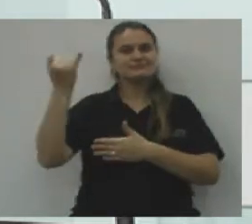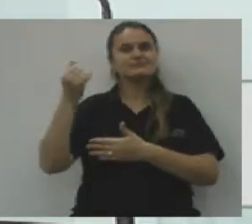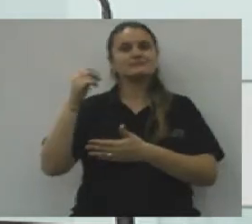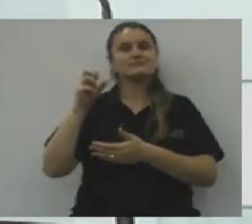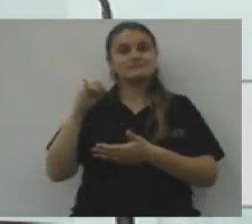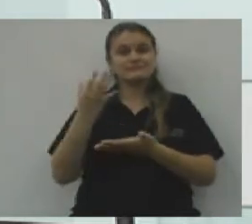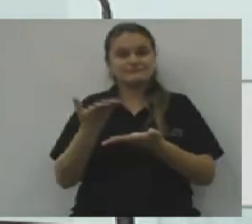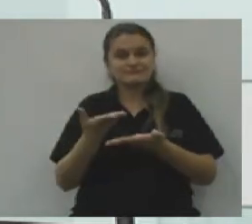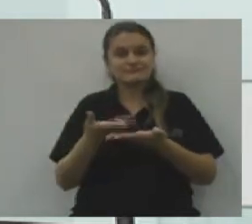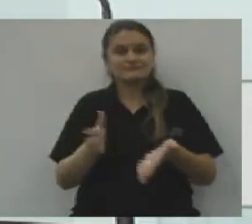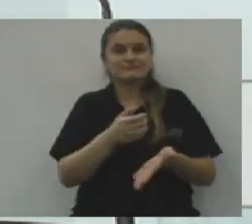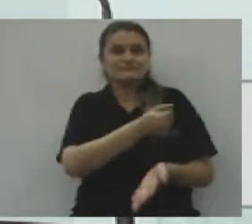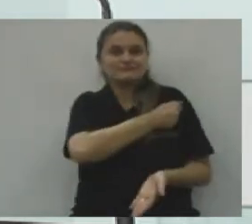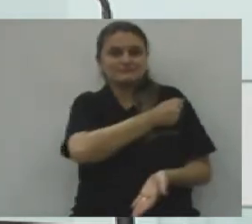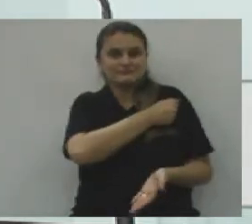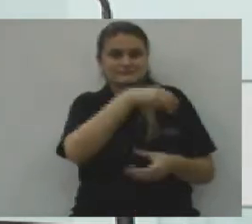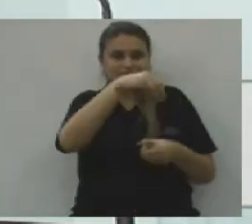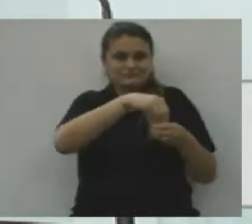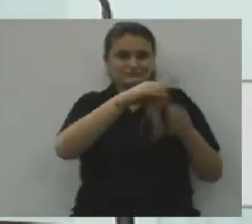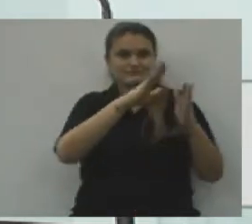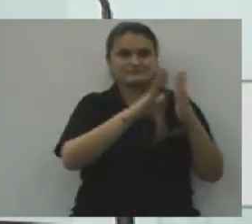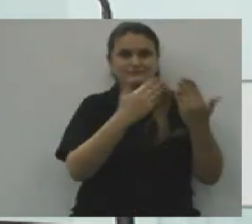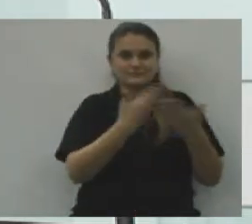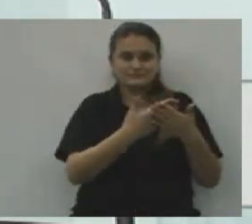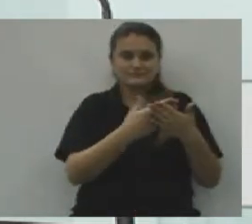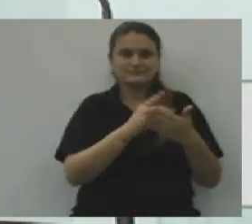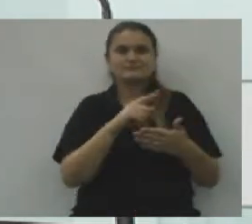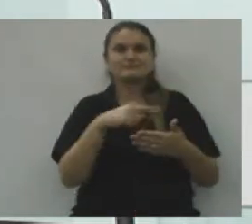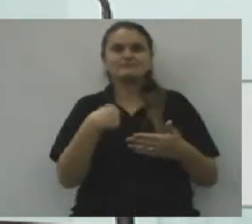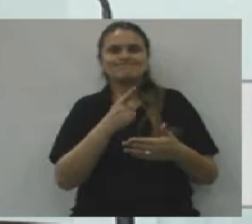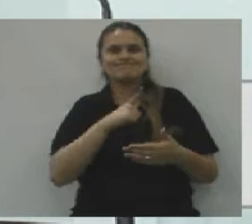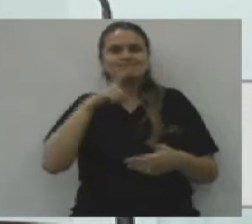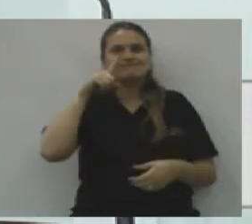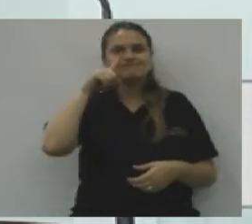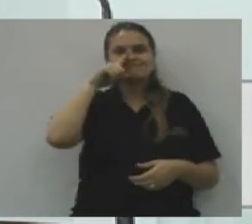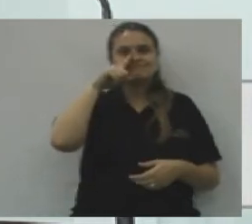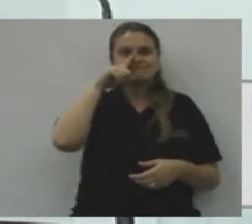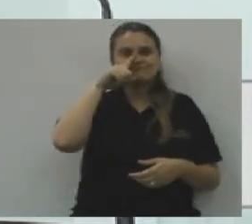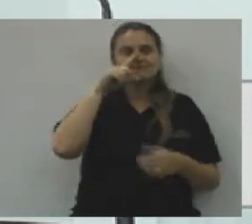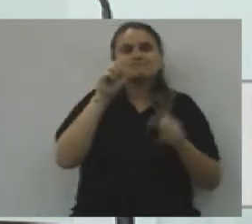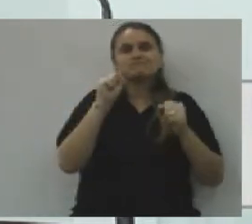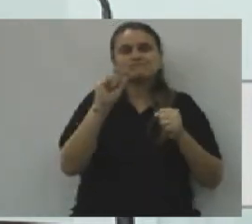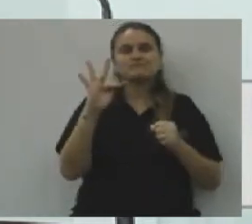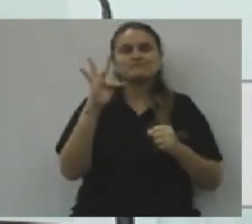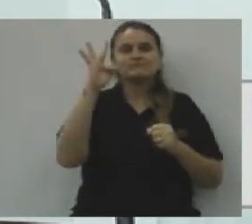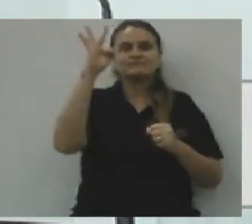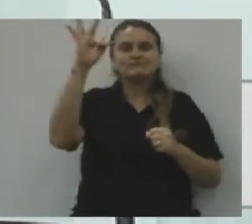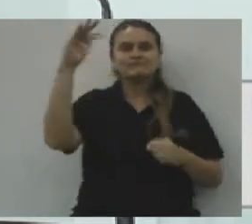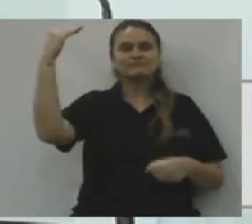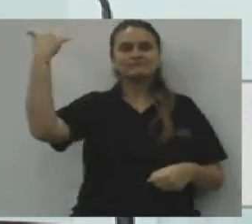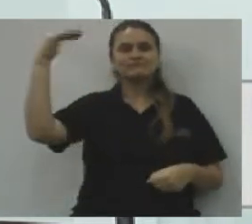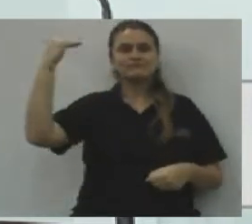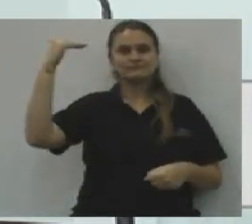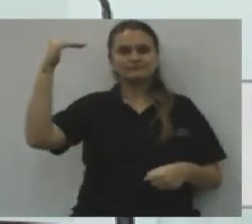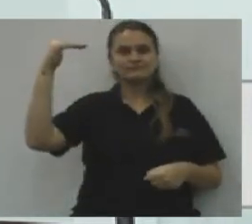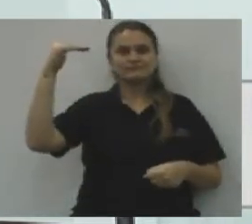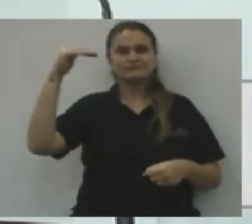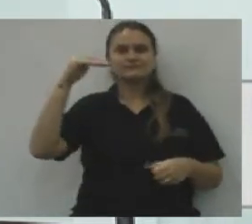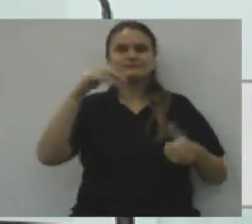se perde um aluno de sala de aula, nós temos o perigo que ele se torne um adulto